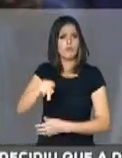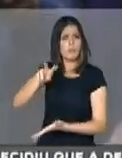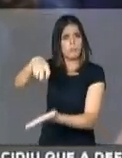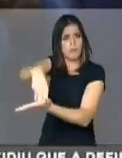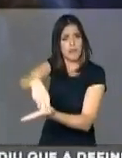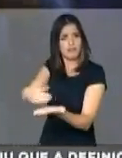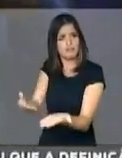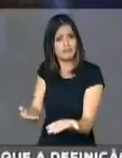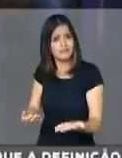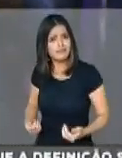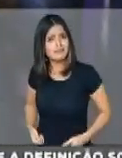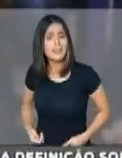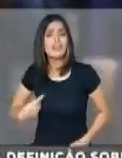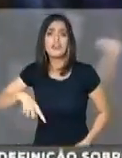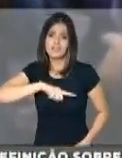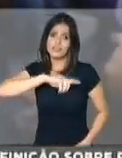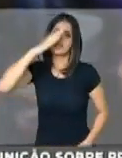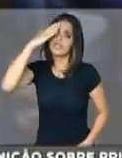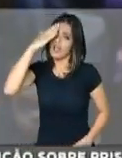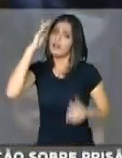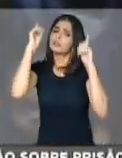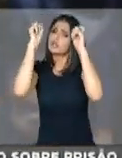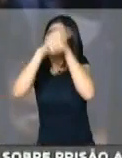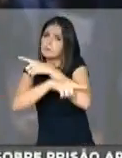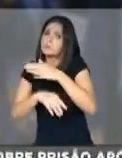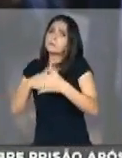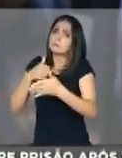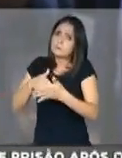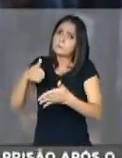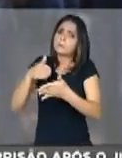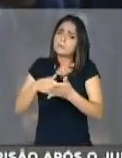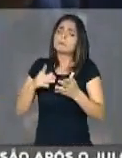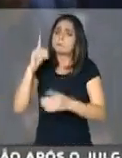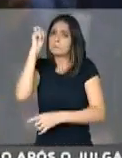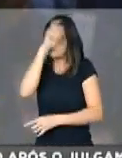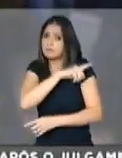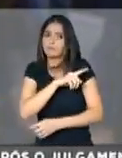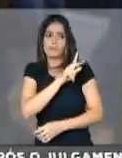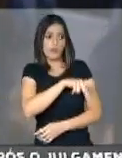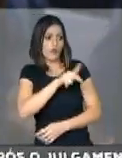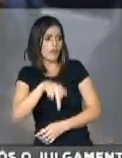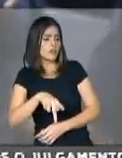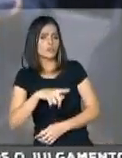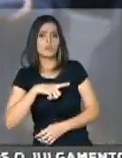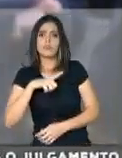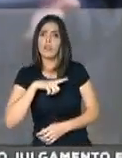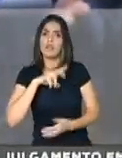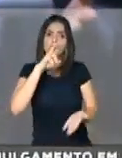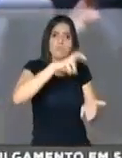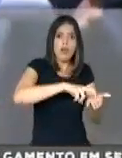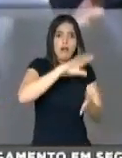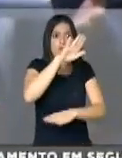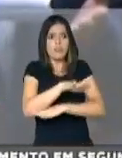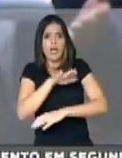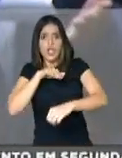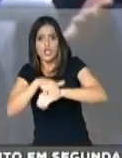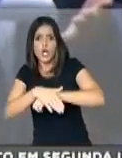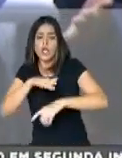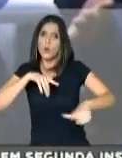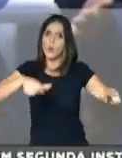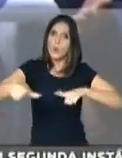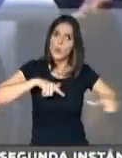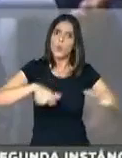nós sabíamos das dificuldades não tem nenhuma professora que tenha menos de três jornadas sabemos